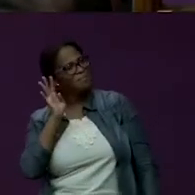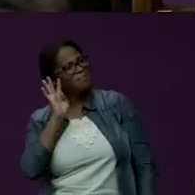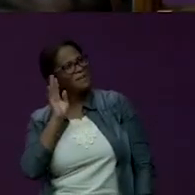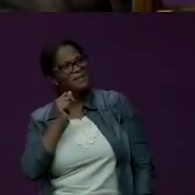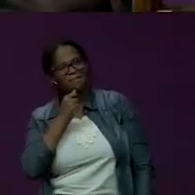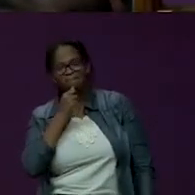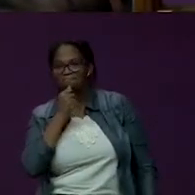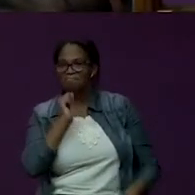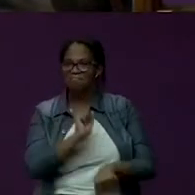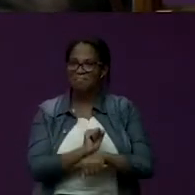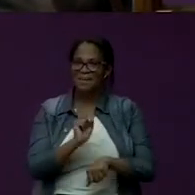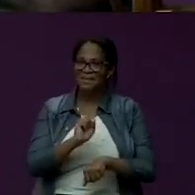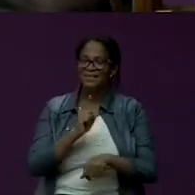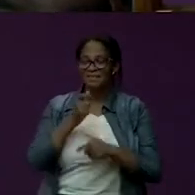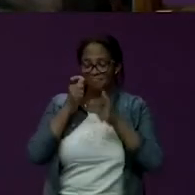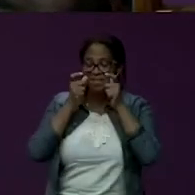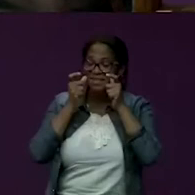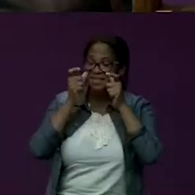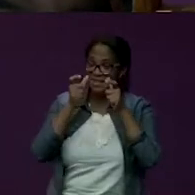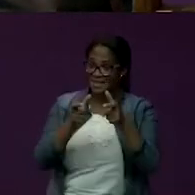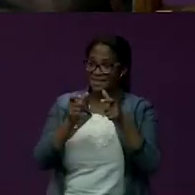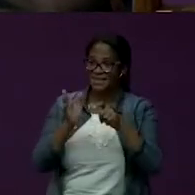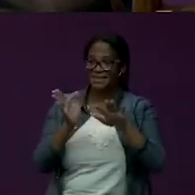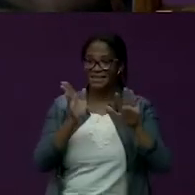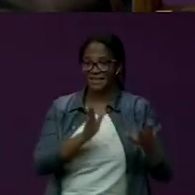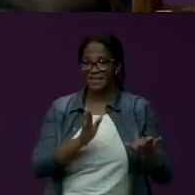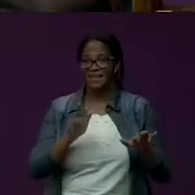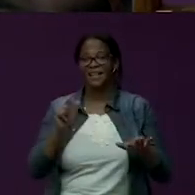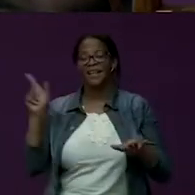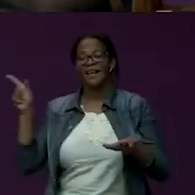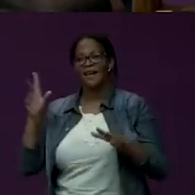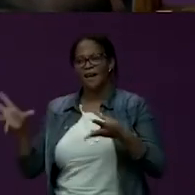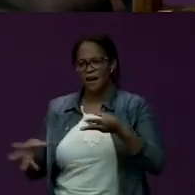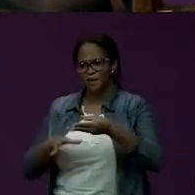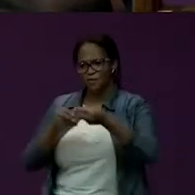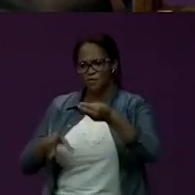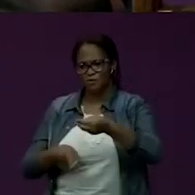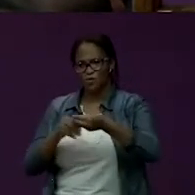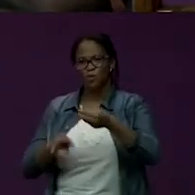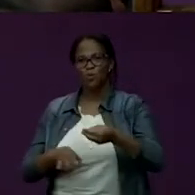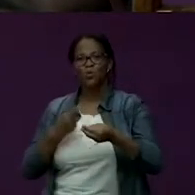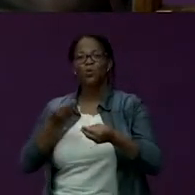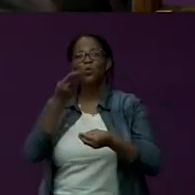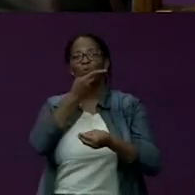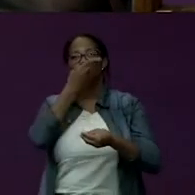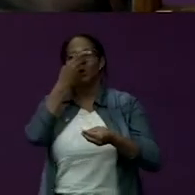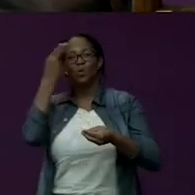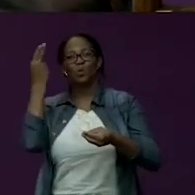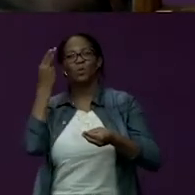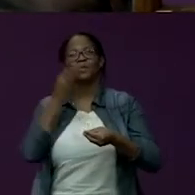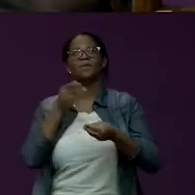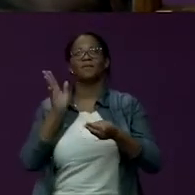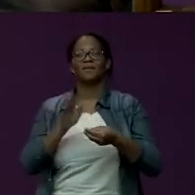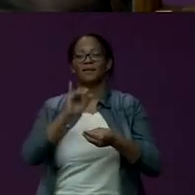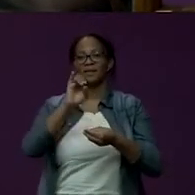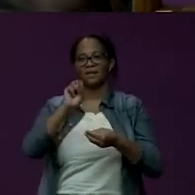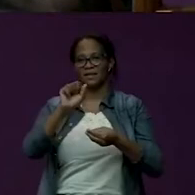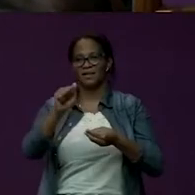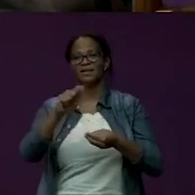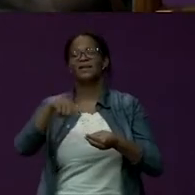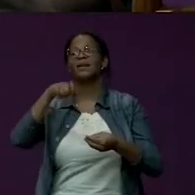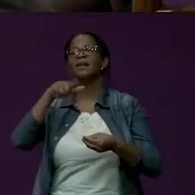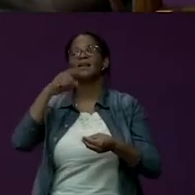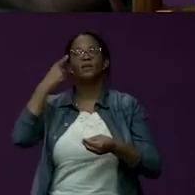ainda, né? Até é interessante, a Elisa juntou para mim tudo que tinha saído, por exemplo, na época da nomeação. A Elisa, para quem não sabe,